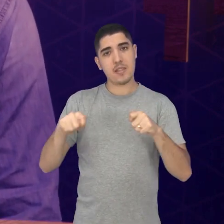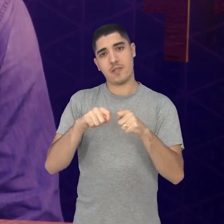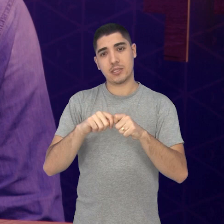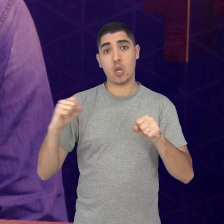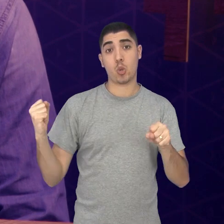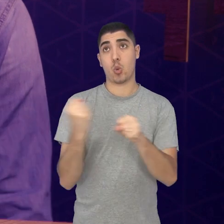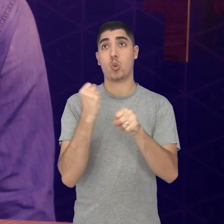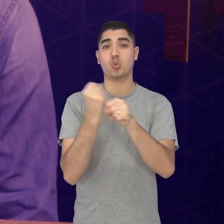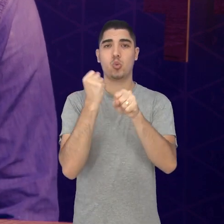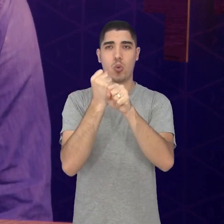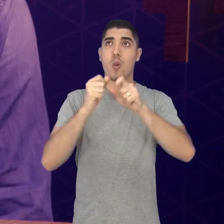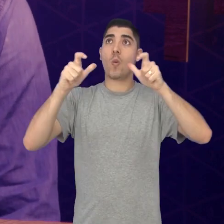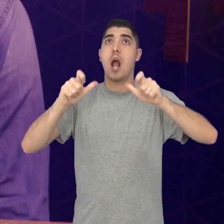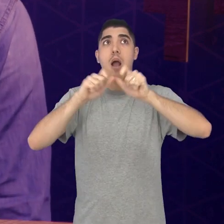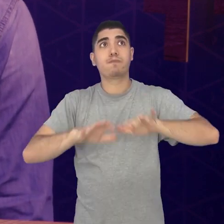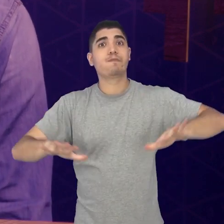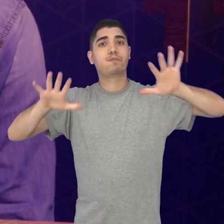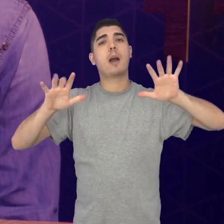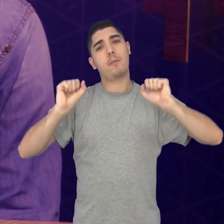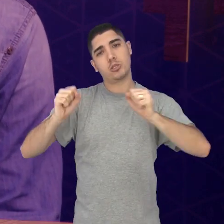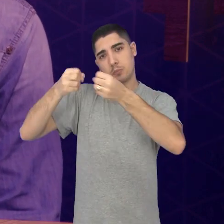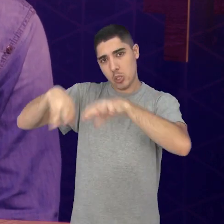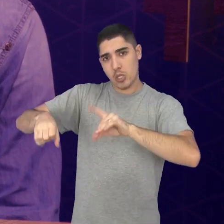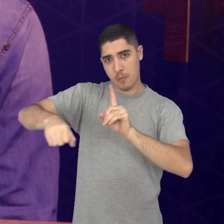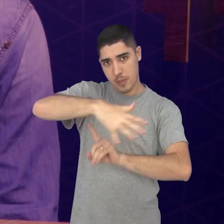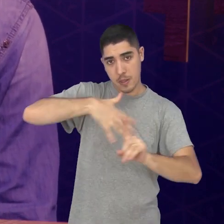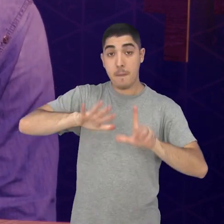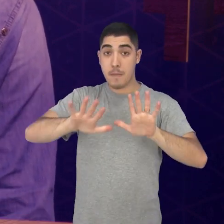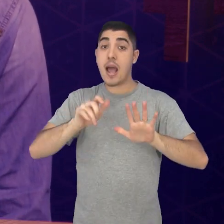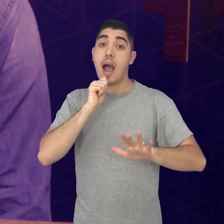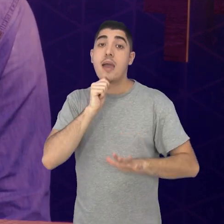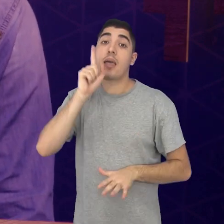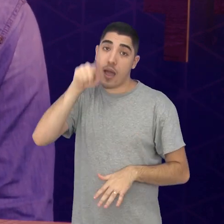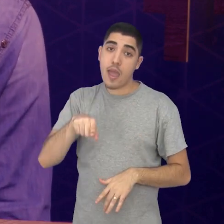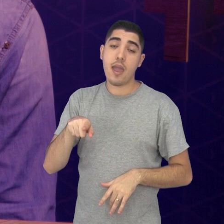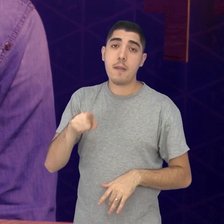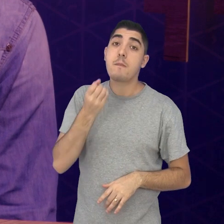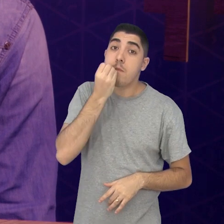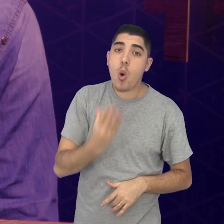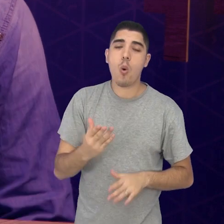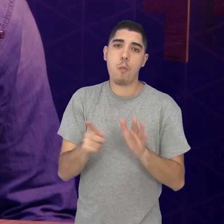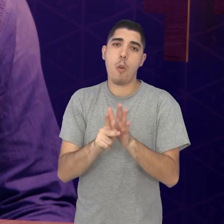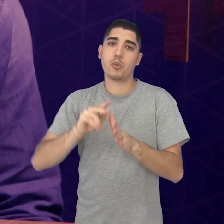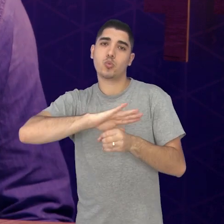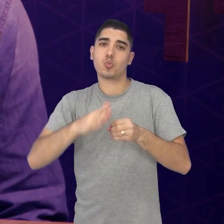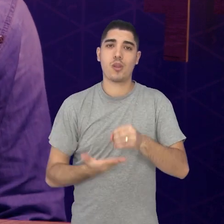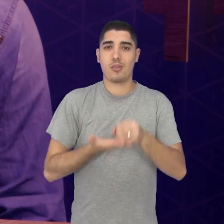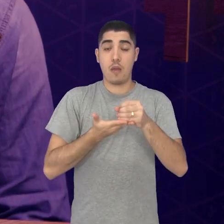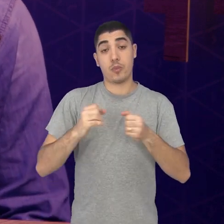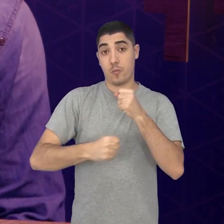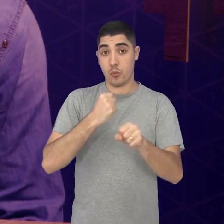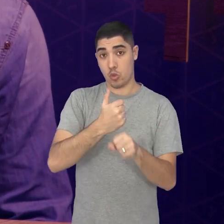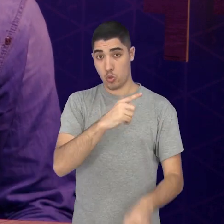uma hidrelétrica ter alguns impactos ambientais, ainda assim é considerado uma fonte de energia sustentável. Então lá em